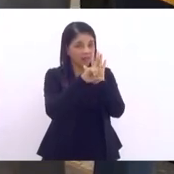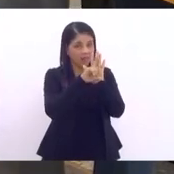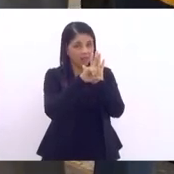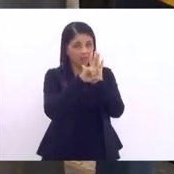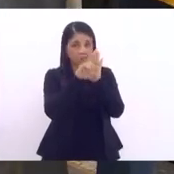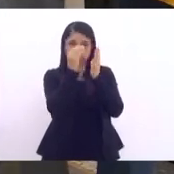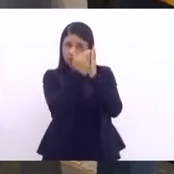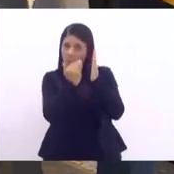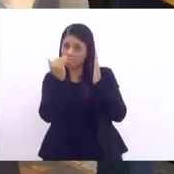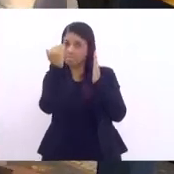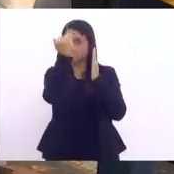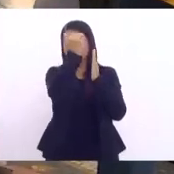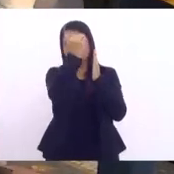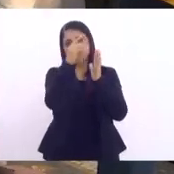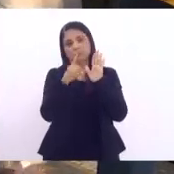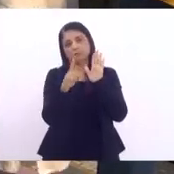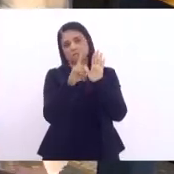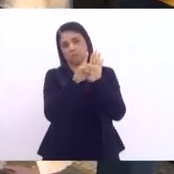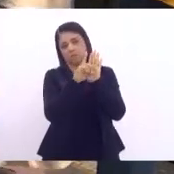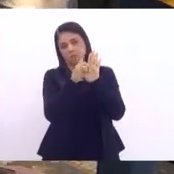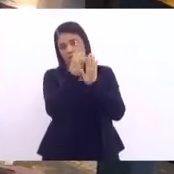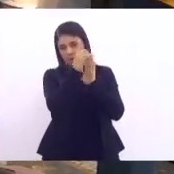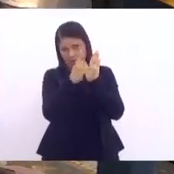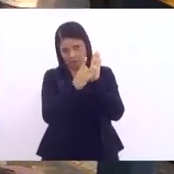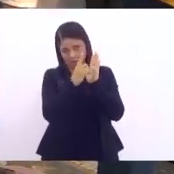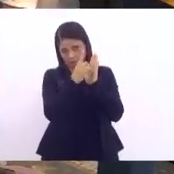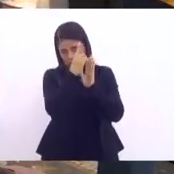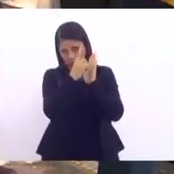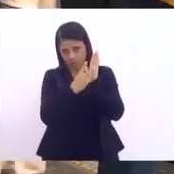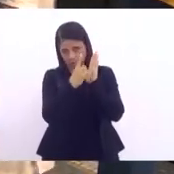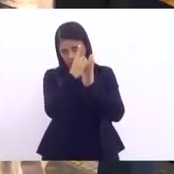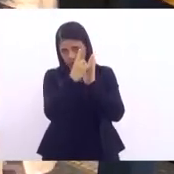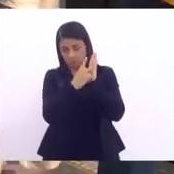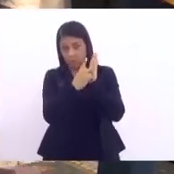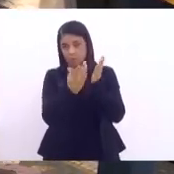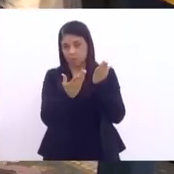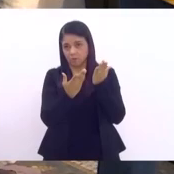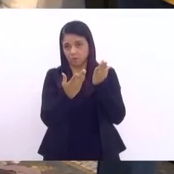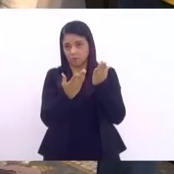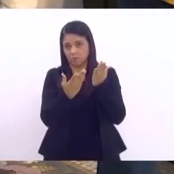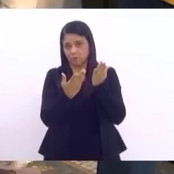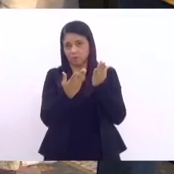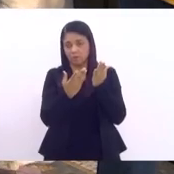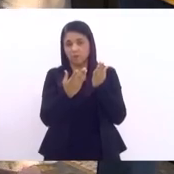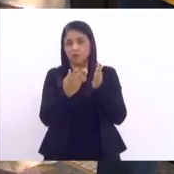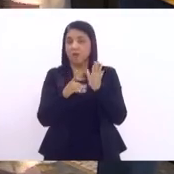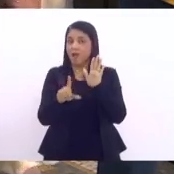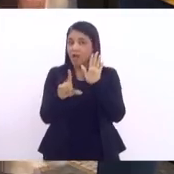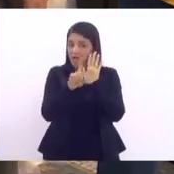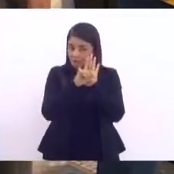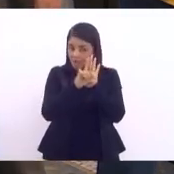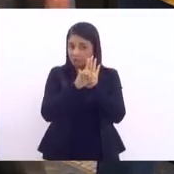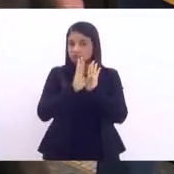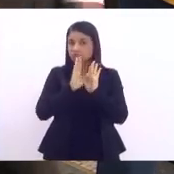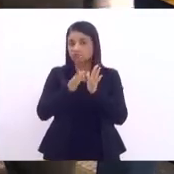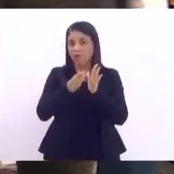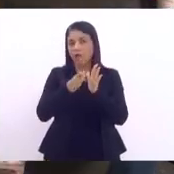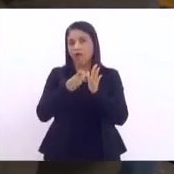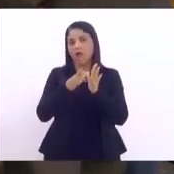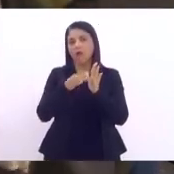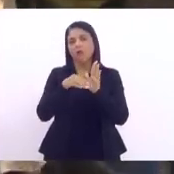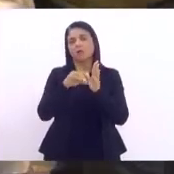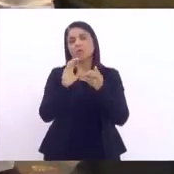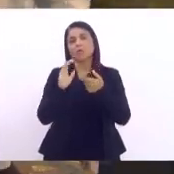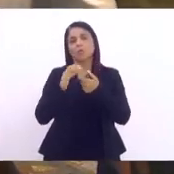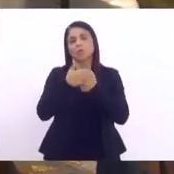Então, por claro que ela, por si só, já revoga os termos do decreto. Então, não vejo nenhuma dificuldade